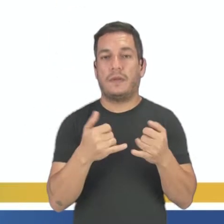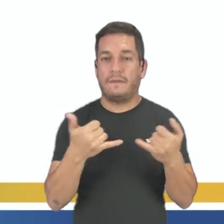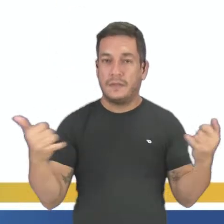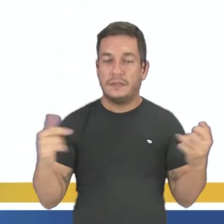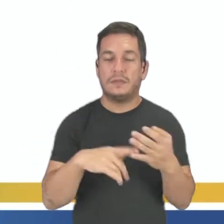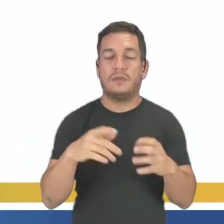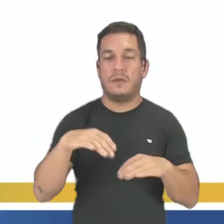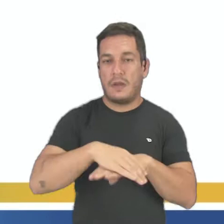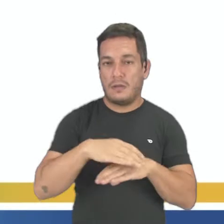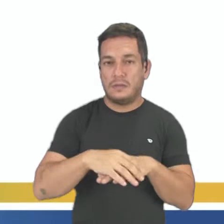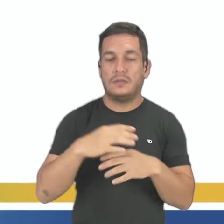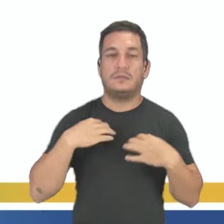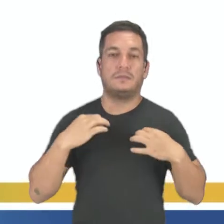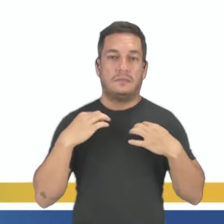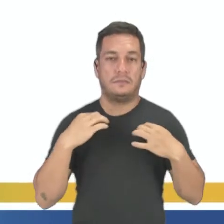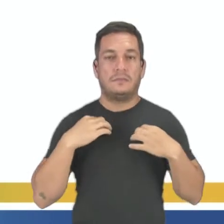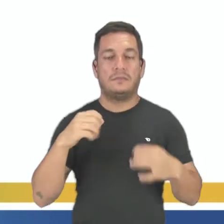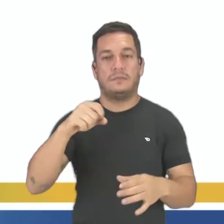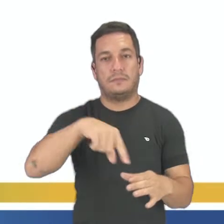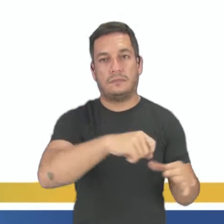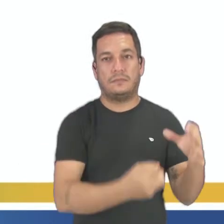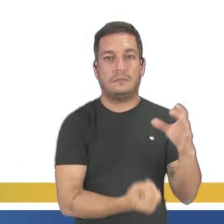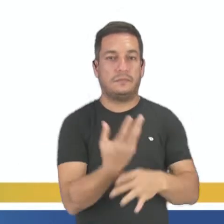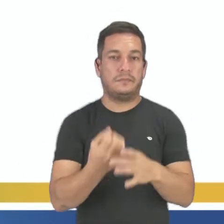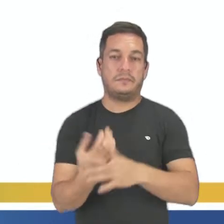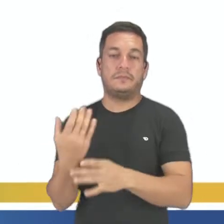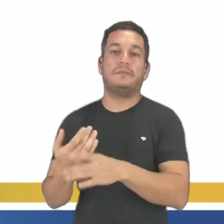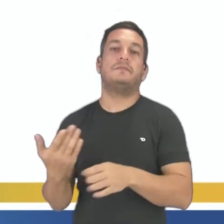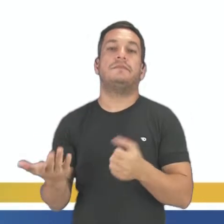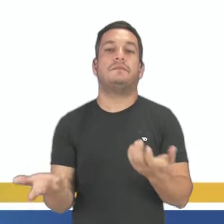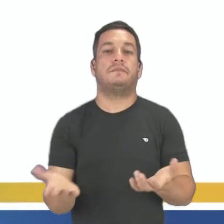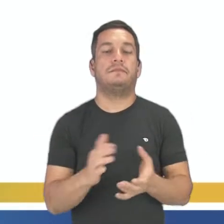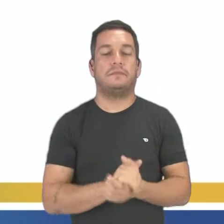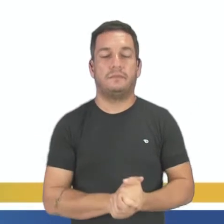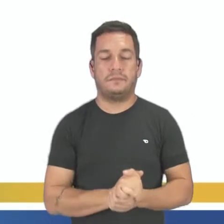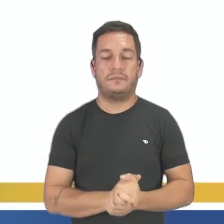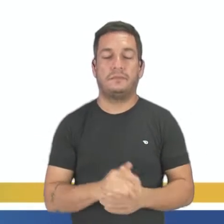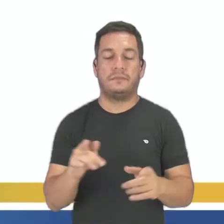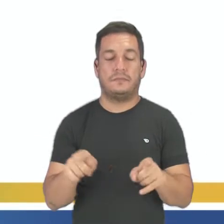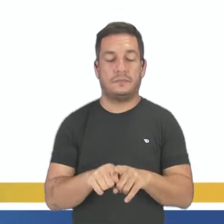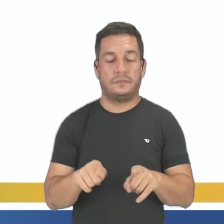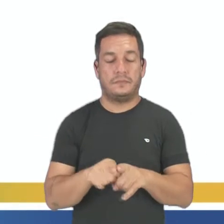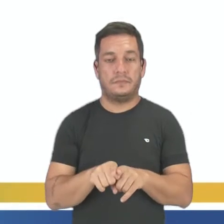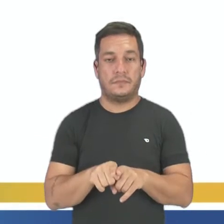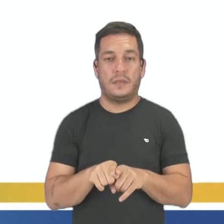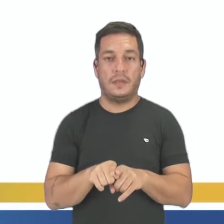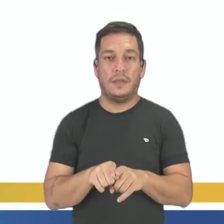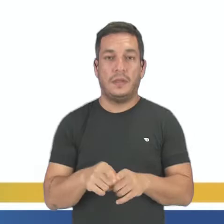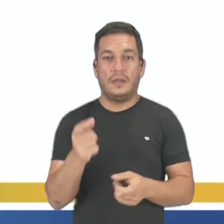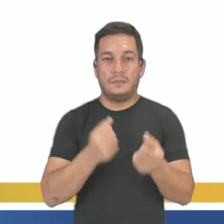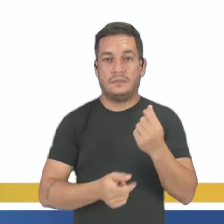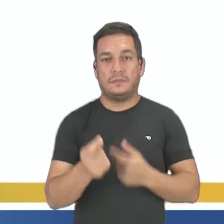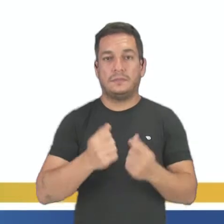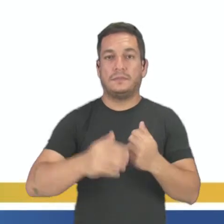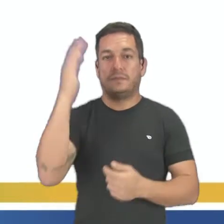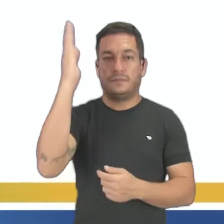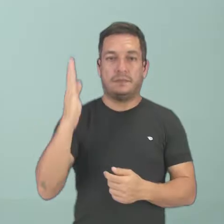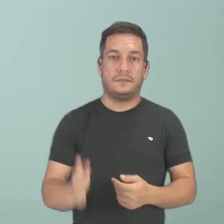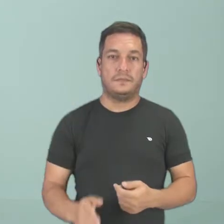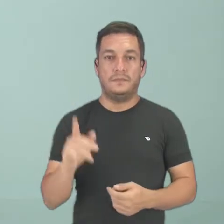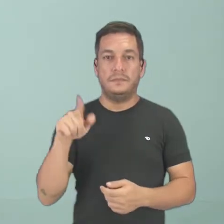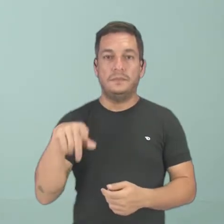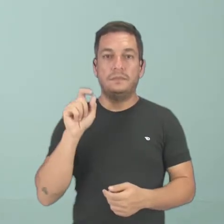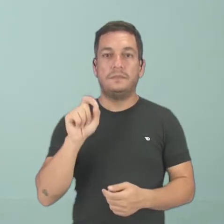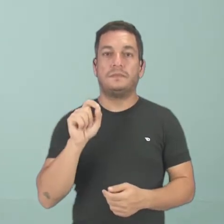calçados, vestuário e implementos agrícolas básicos. Então, inicialmente, a economia do Brasil